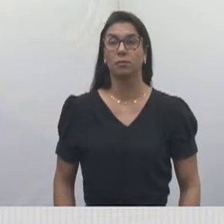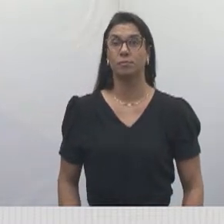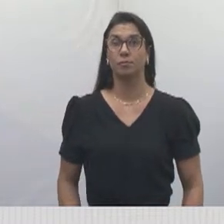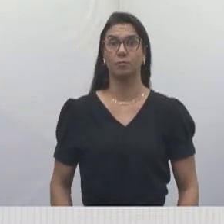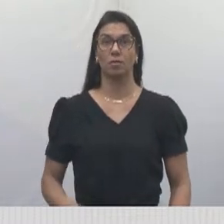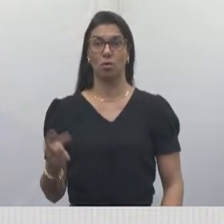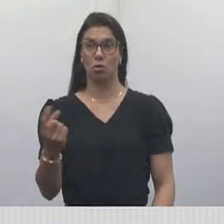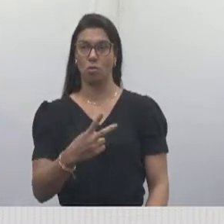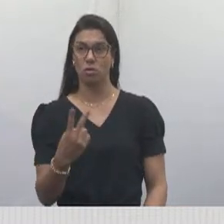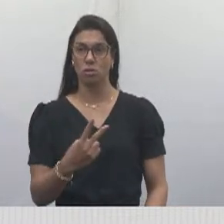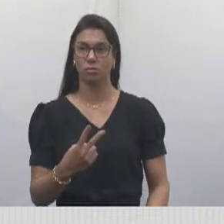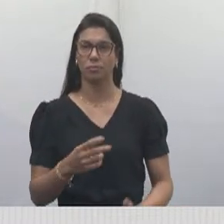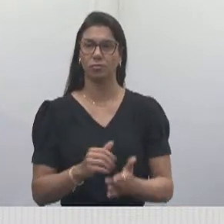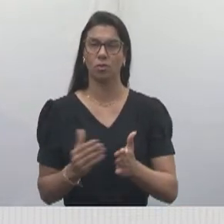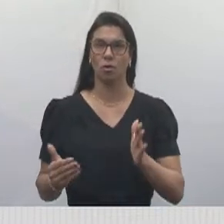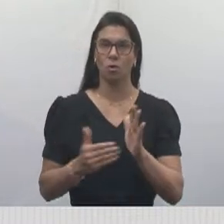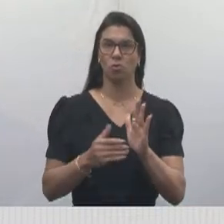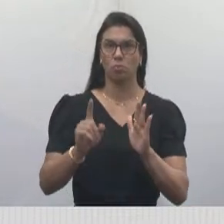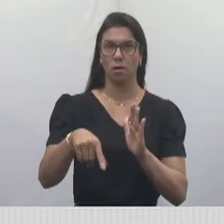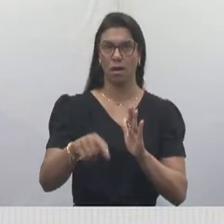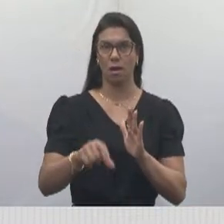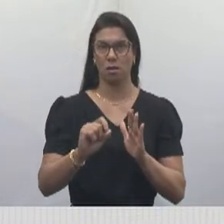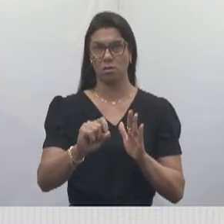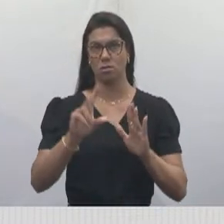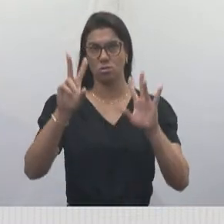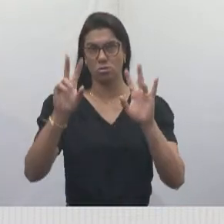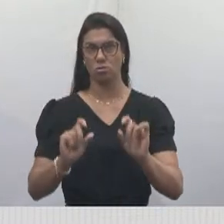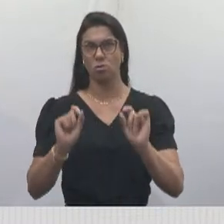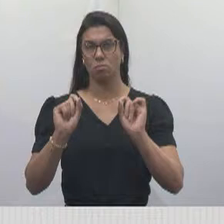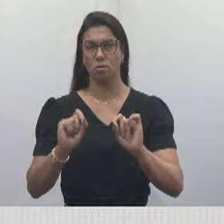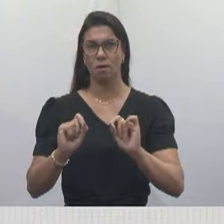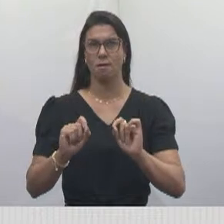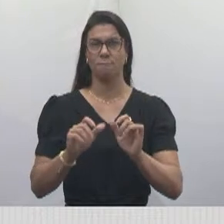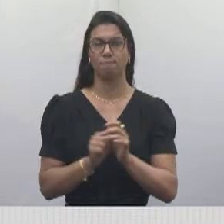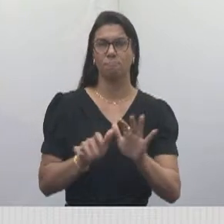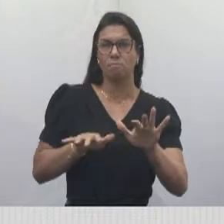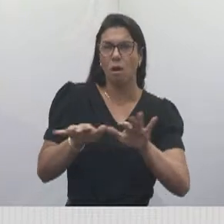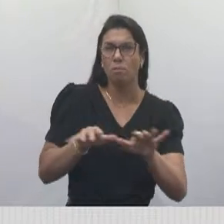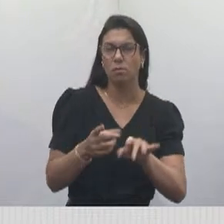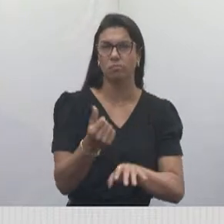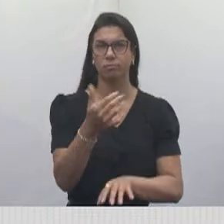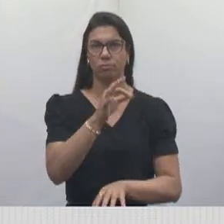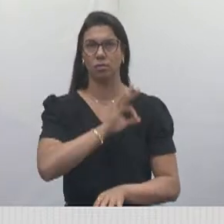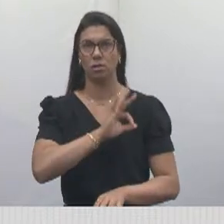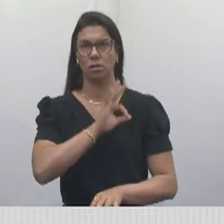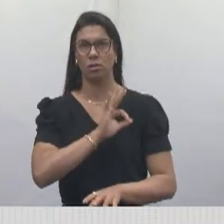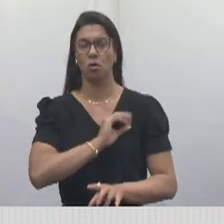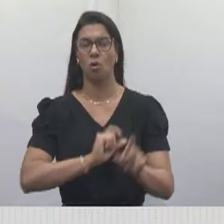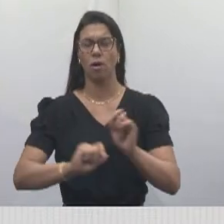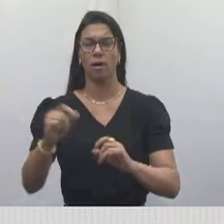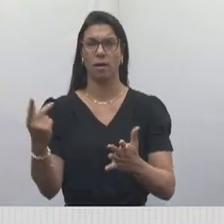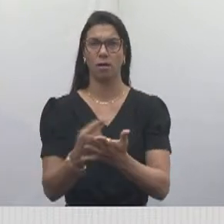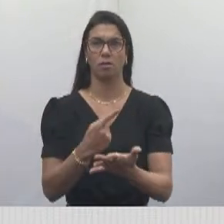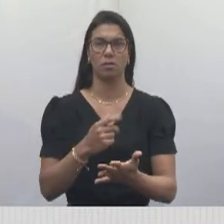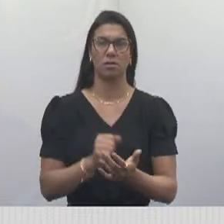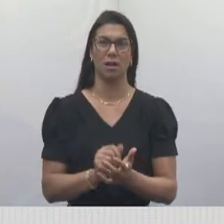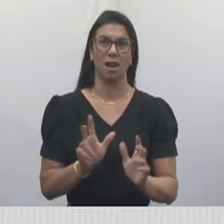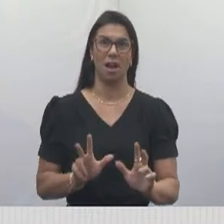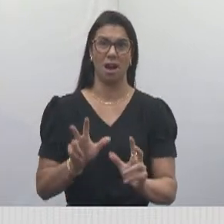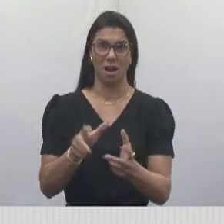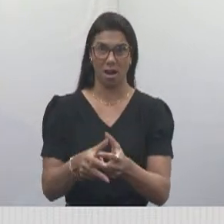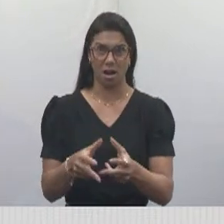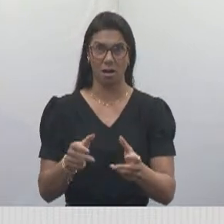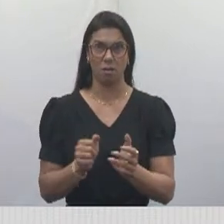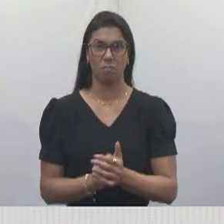O último aspecto é a questão referente à movimentação financeira. O que aconteceu? A Câmara aprovou